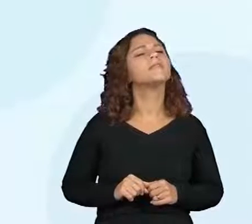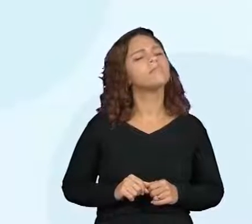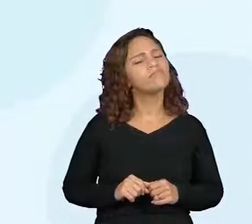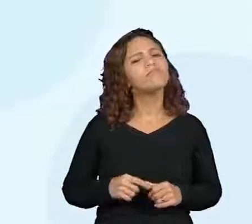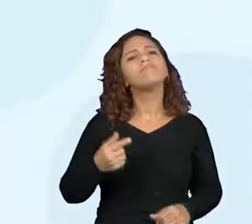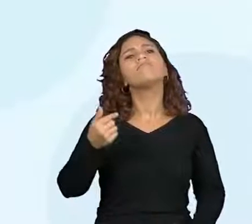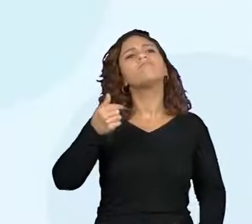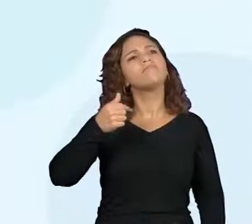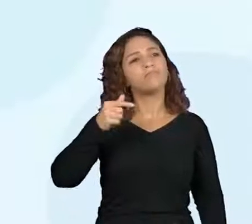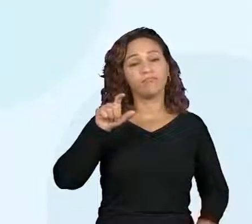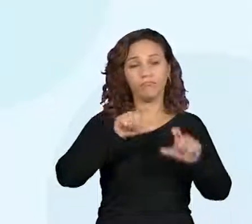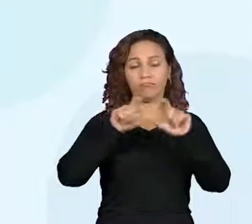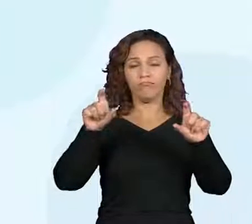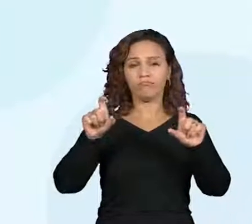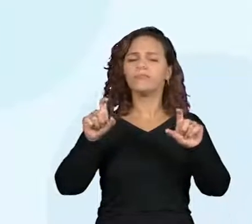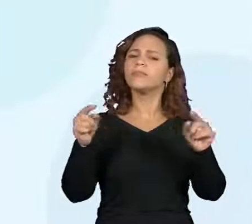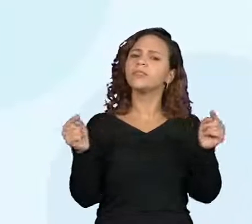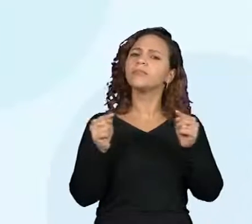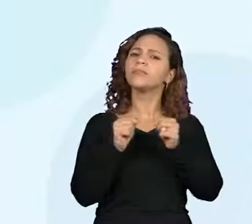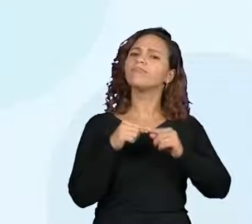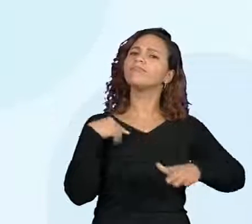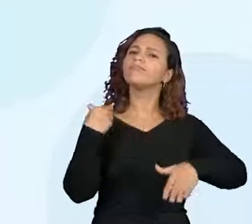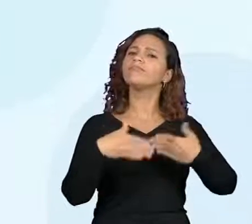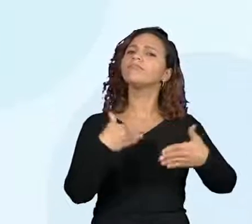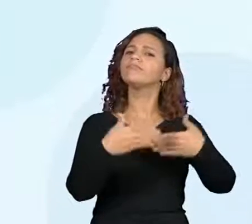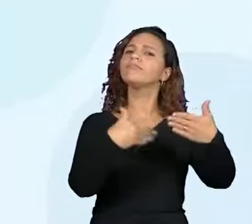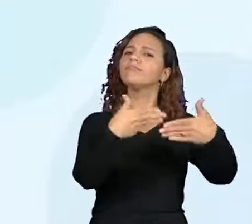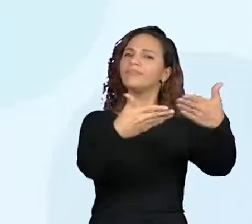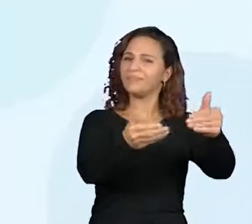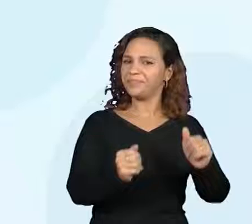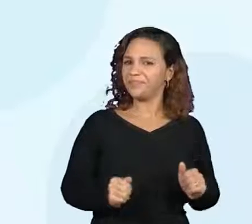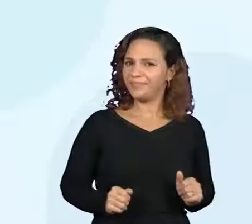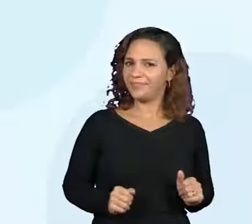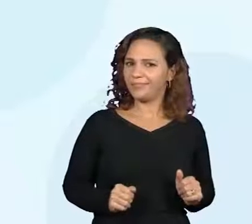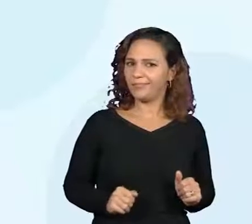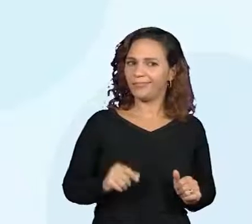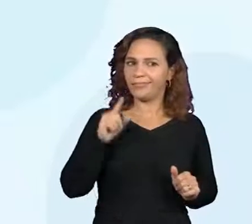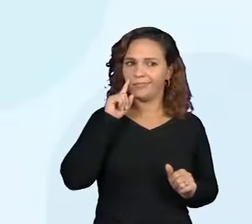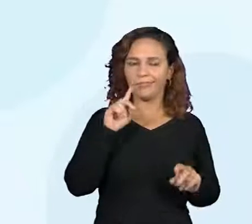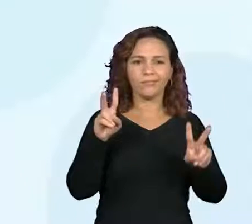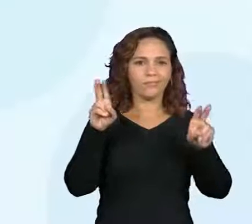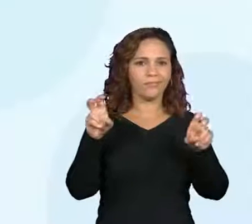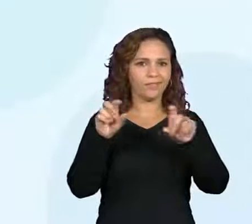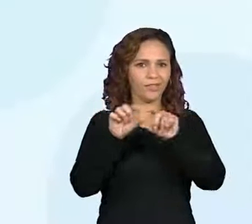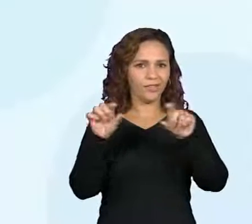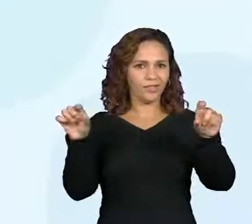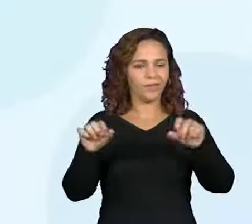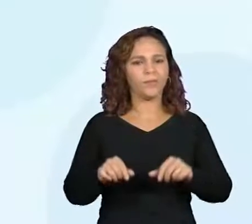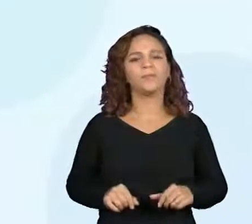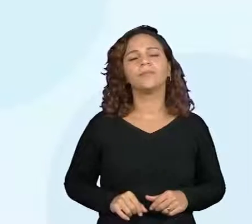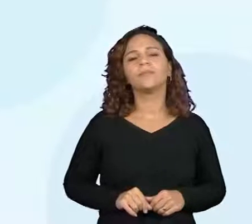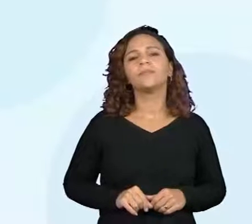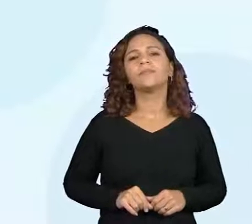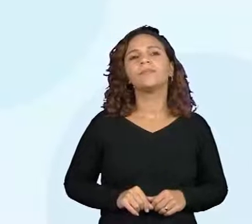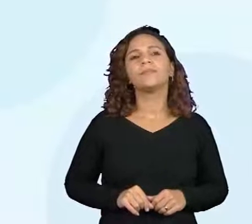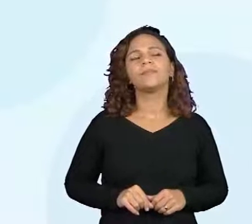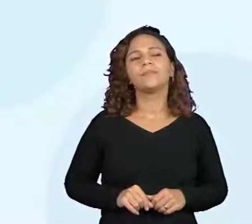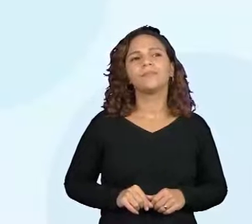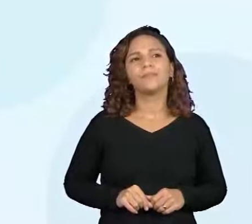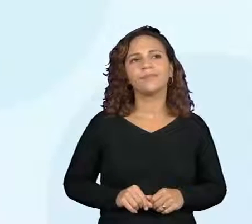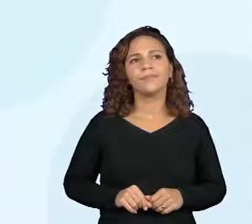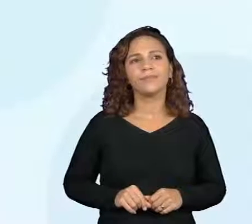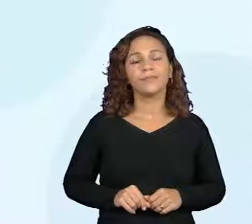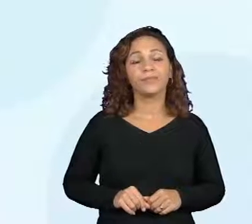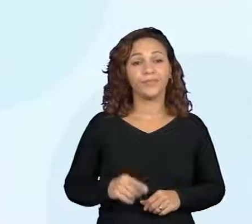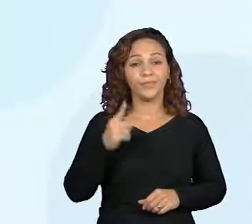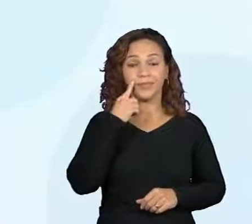se anda. Então a gente percebe aí que é o título. Ou seja, pra frente que se anda é o título da nossa história.